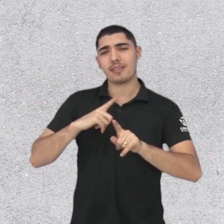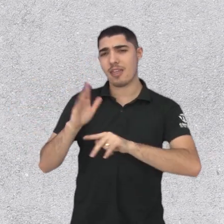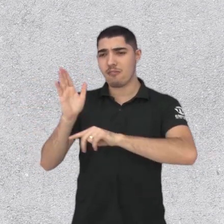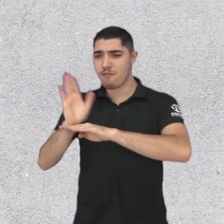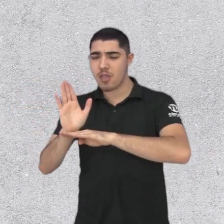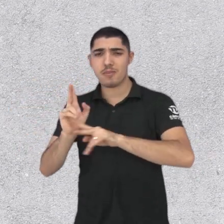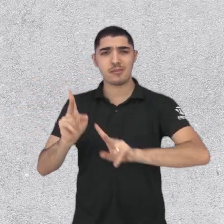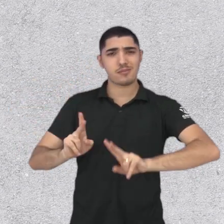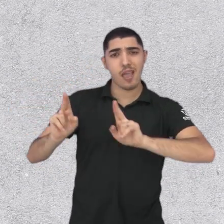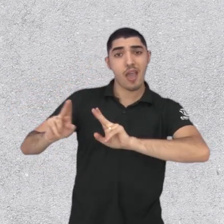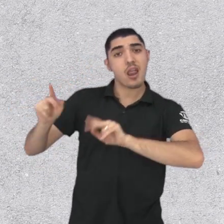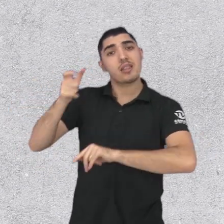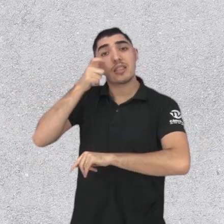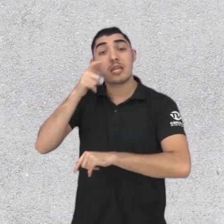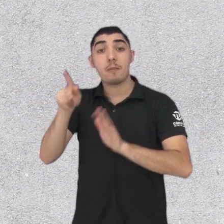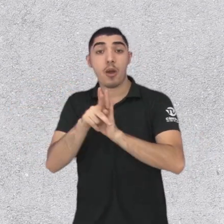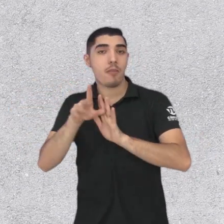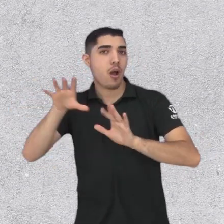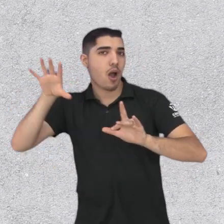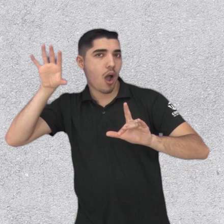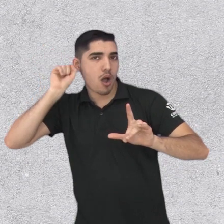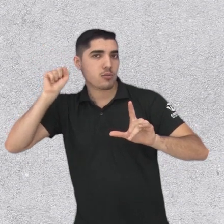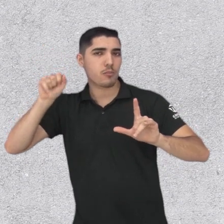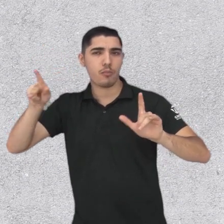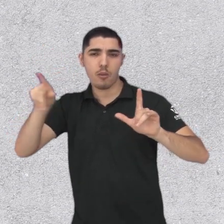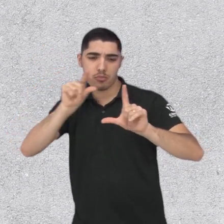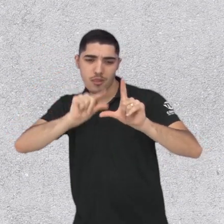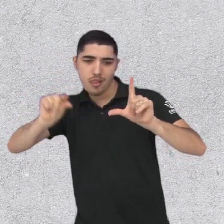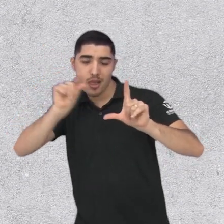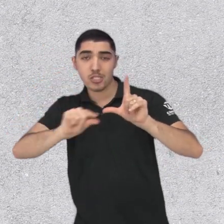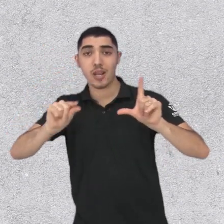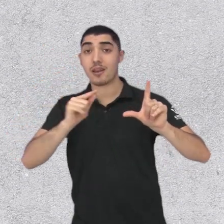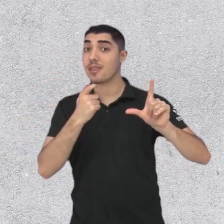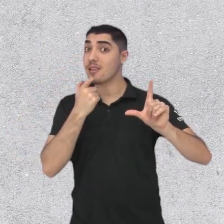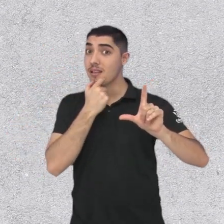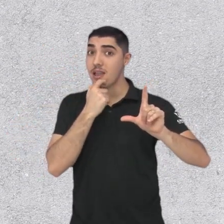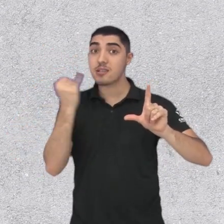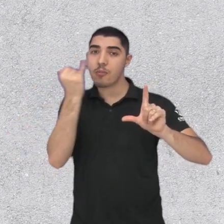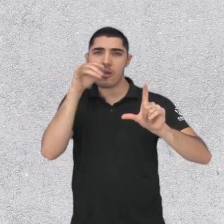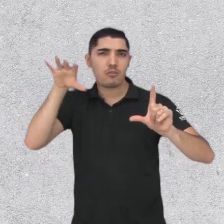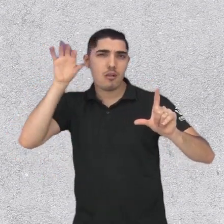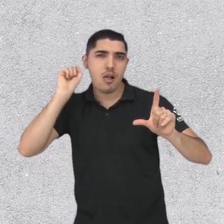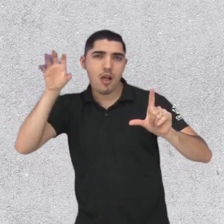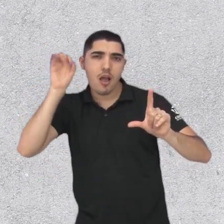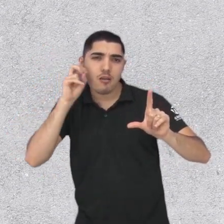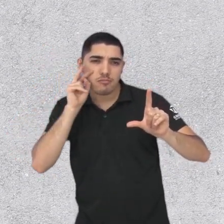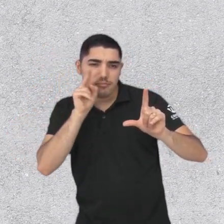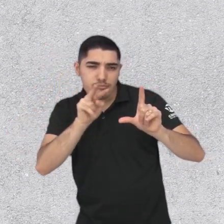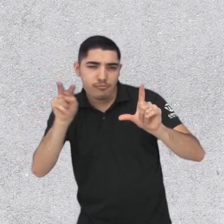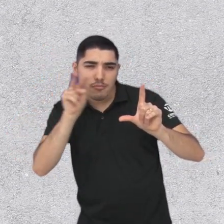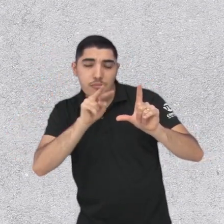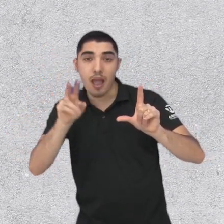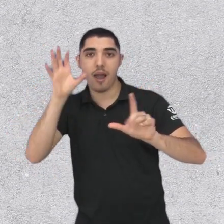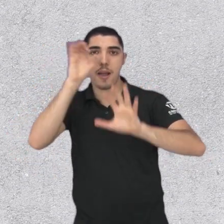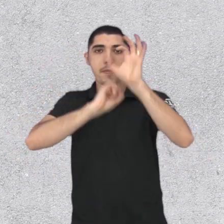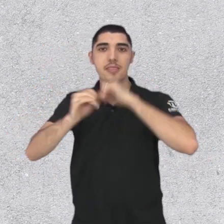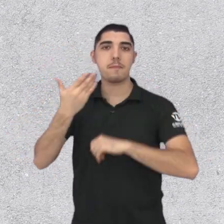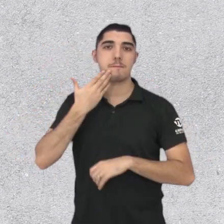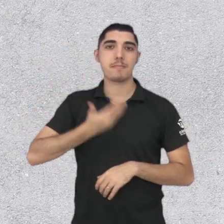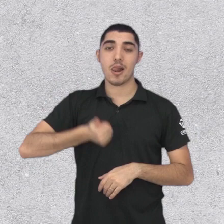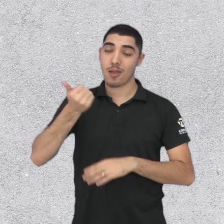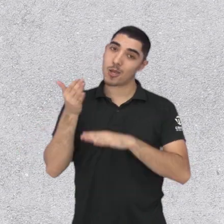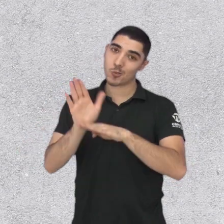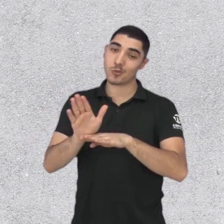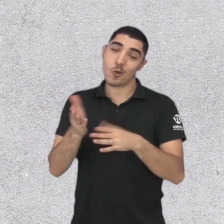ou filme favorito, com áudio e legenda em inglês. Como você já conhece a história, isso vai te ajudar a entender melhor e aprender